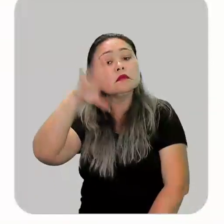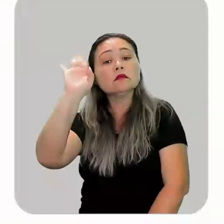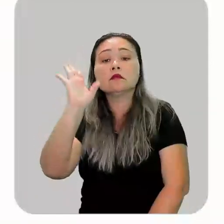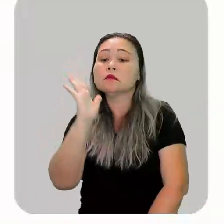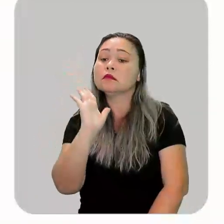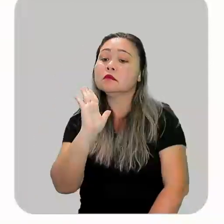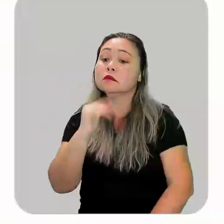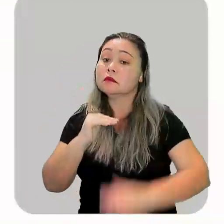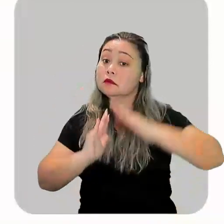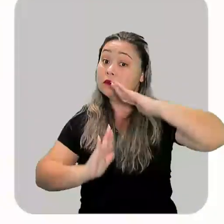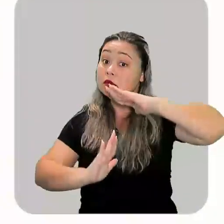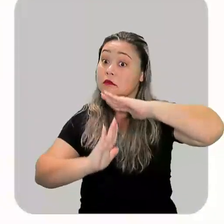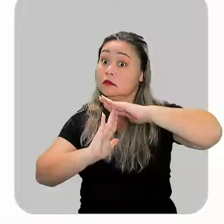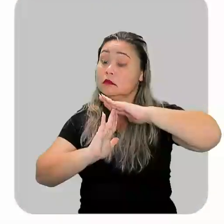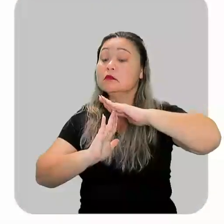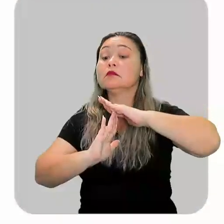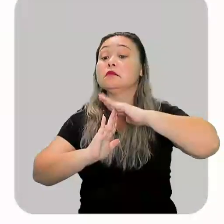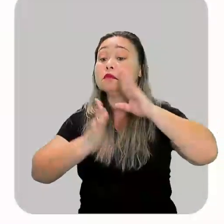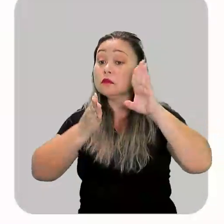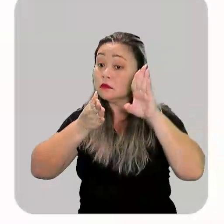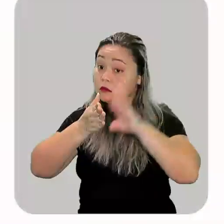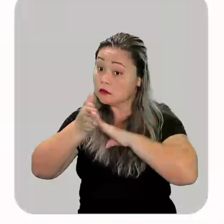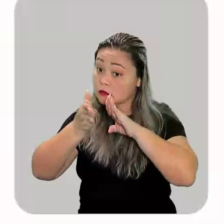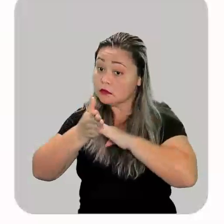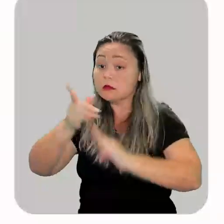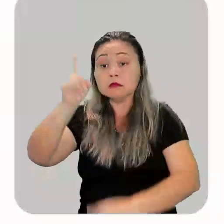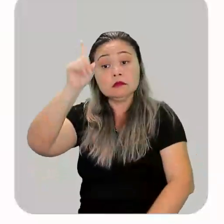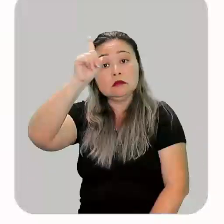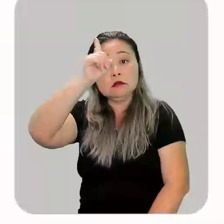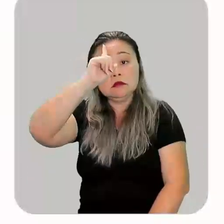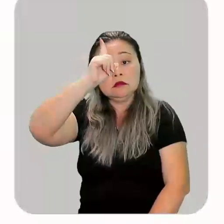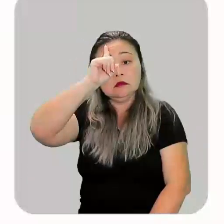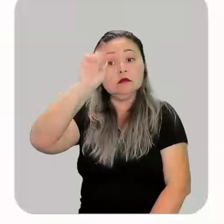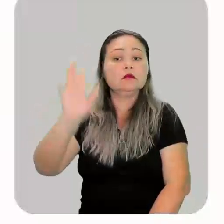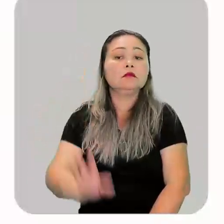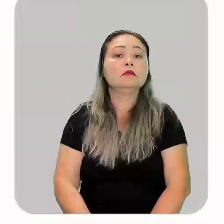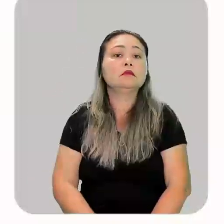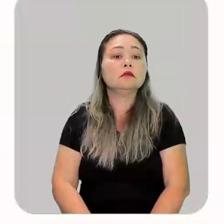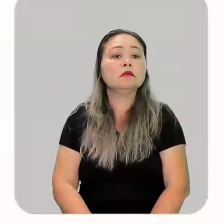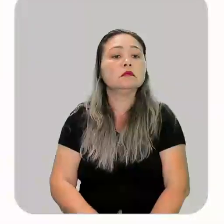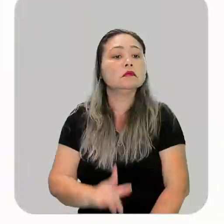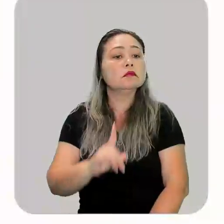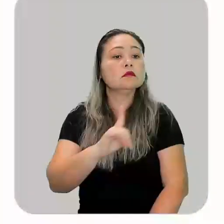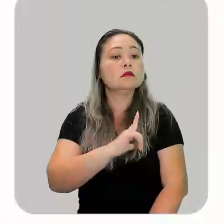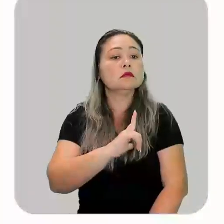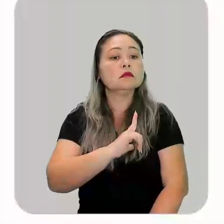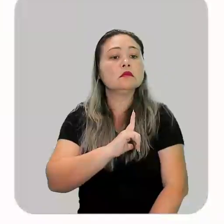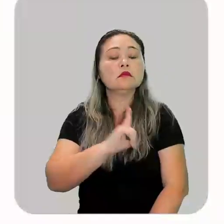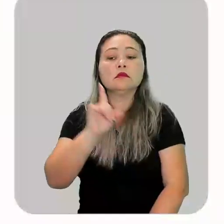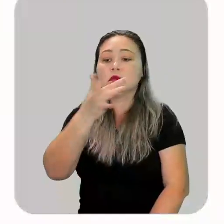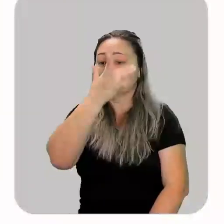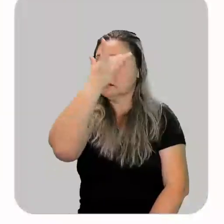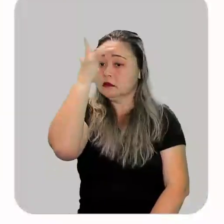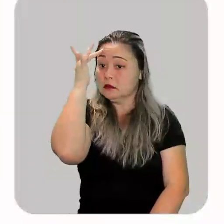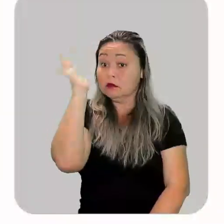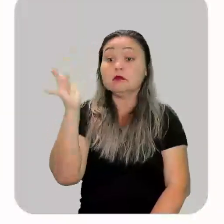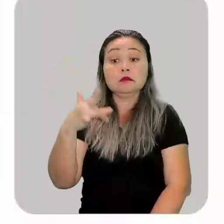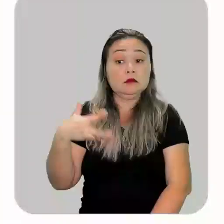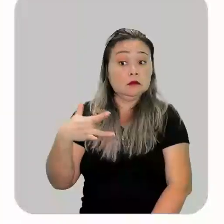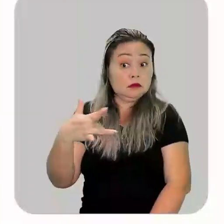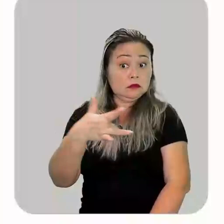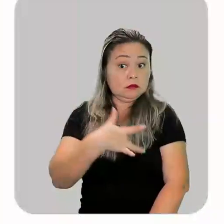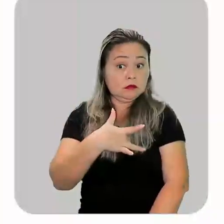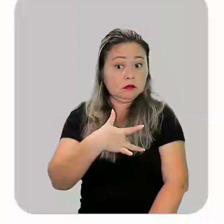excede ao consumo máximo recomendado diariamente em... Então, olha só, pegamos uma pessoa